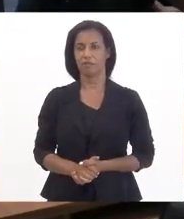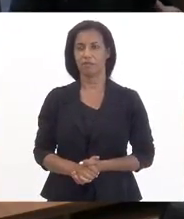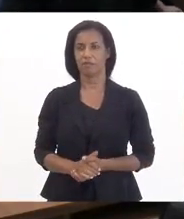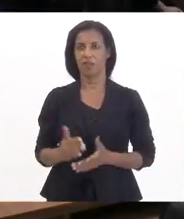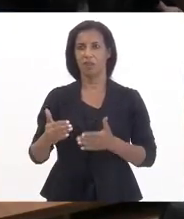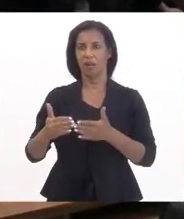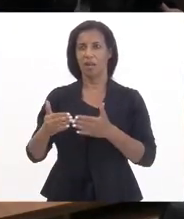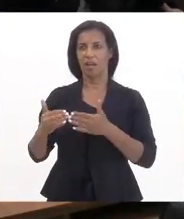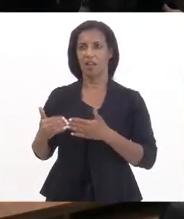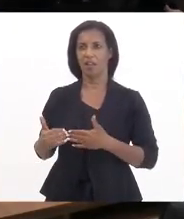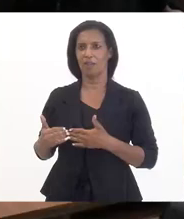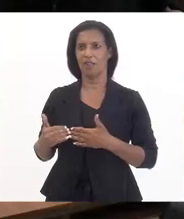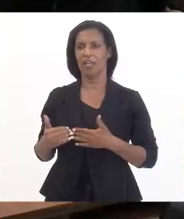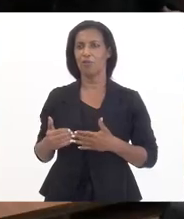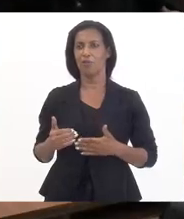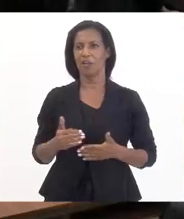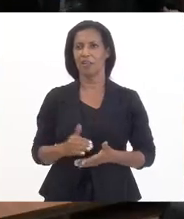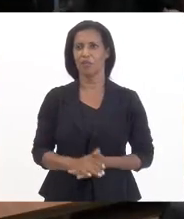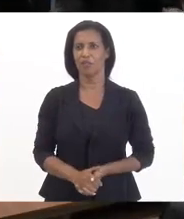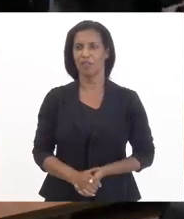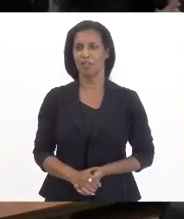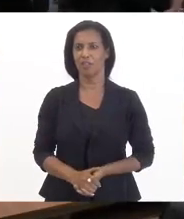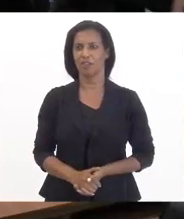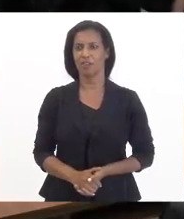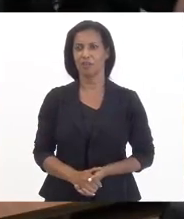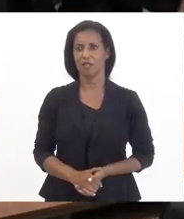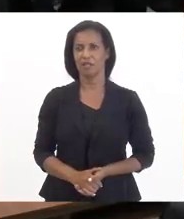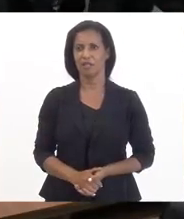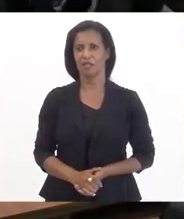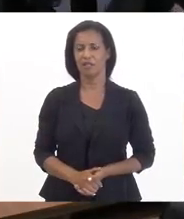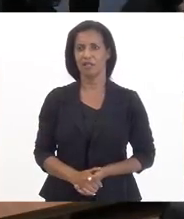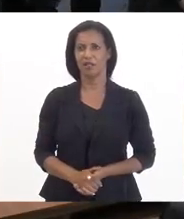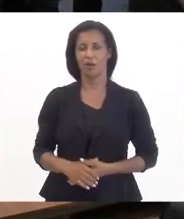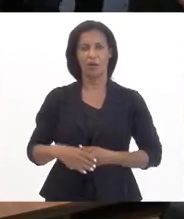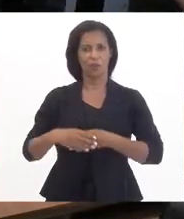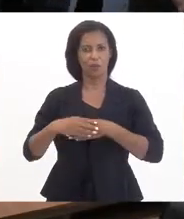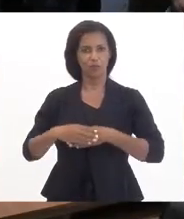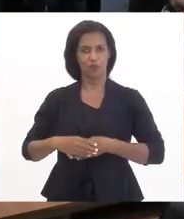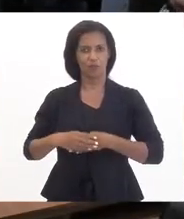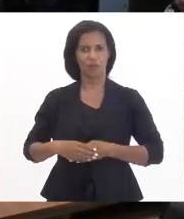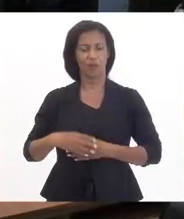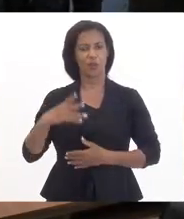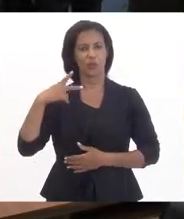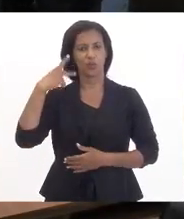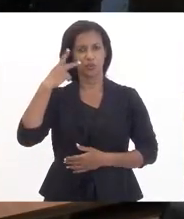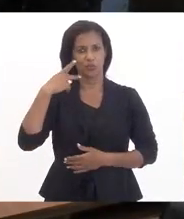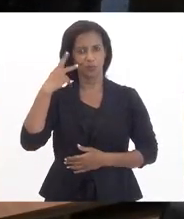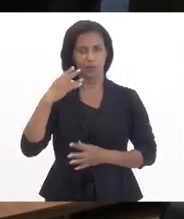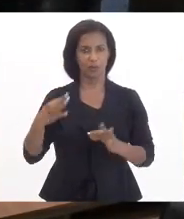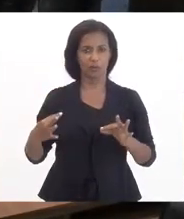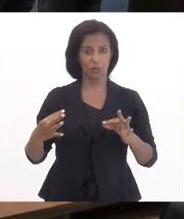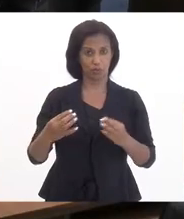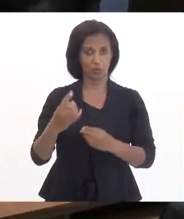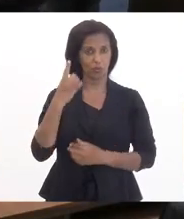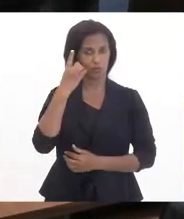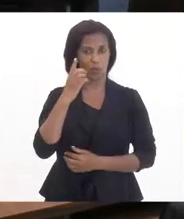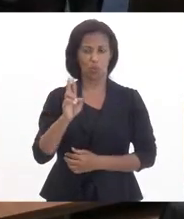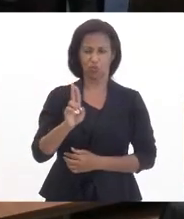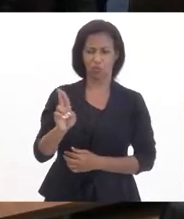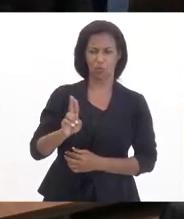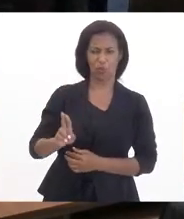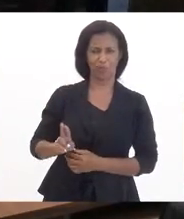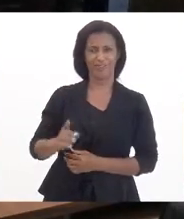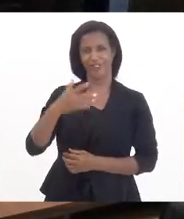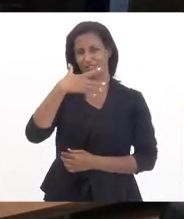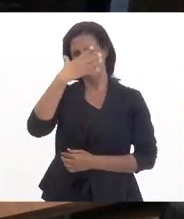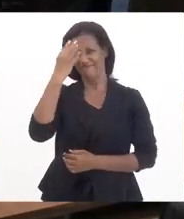fora da ordem do dia, logicamente. Saudar a presença dos senhores parlamentares. Não vou citar nome porque daqui a pouco tem